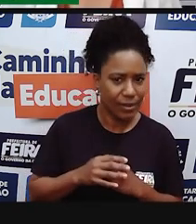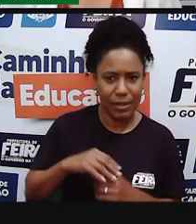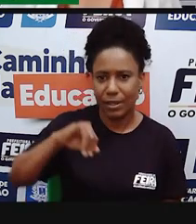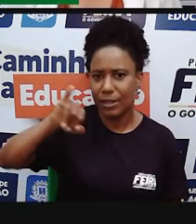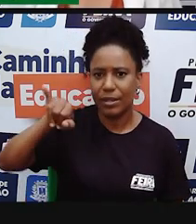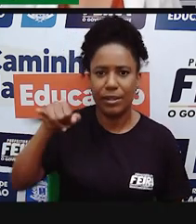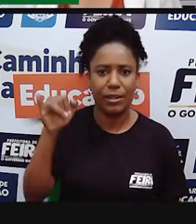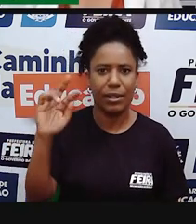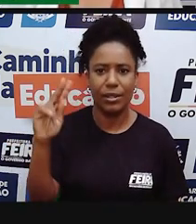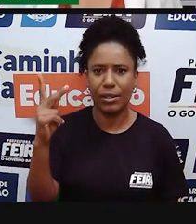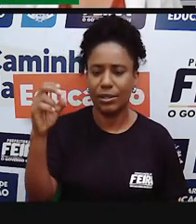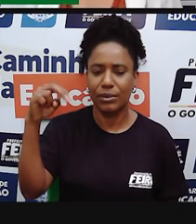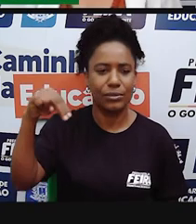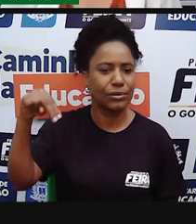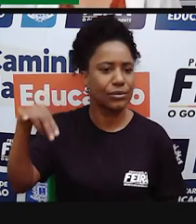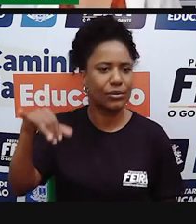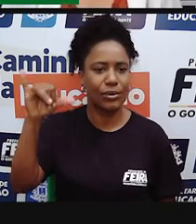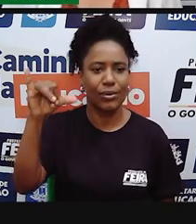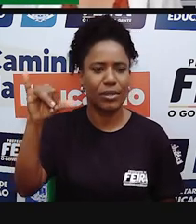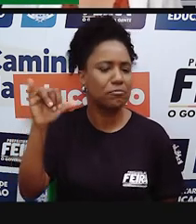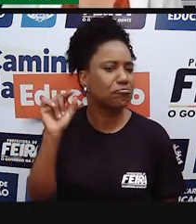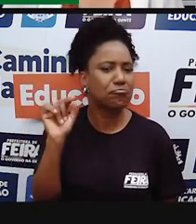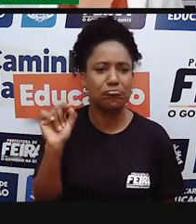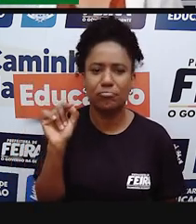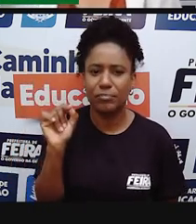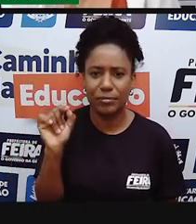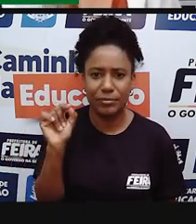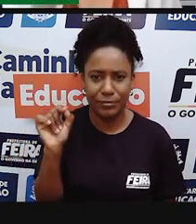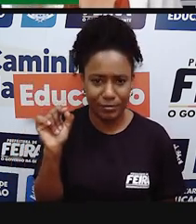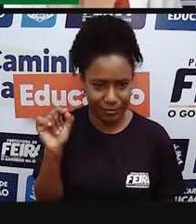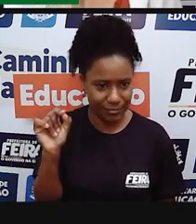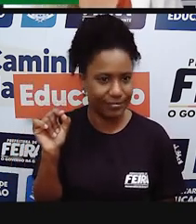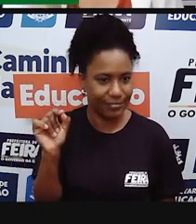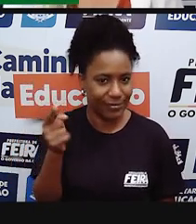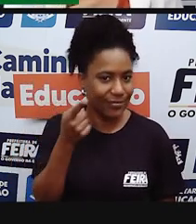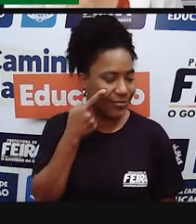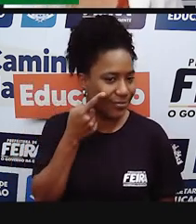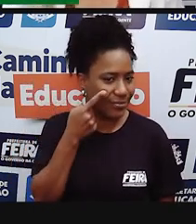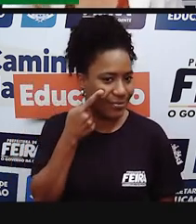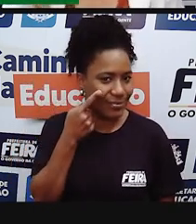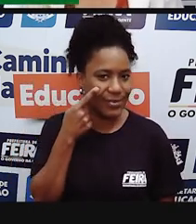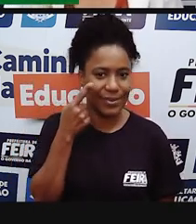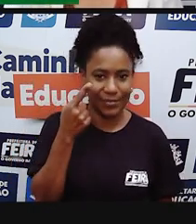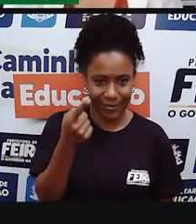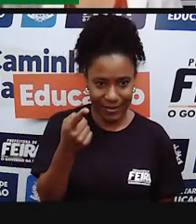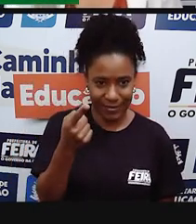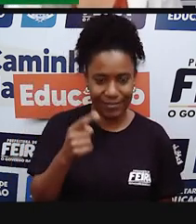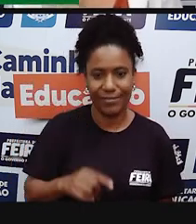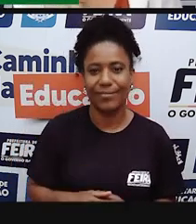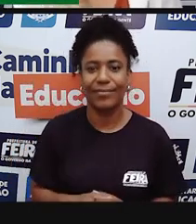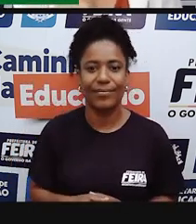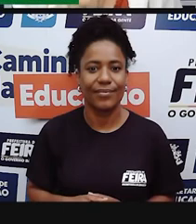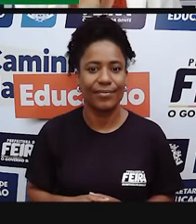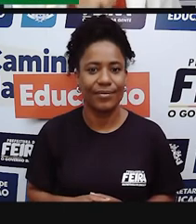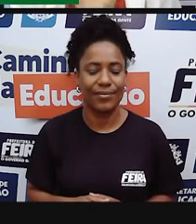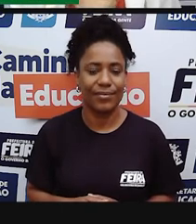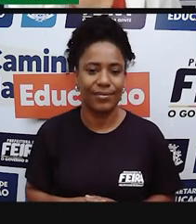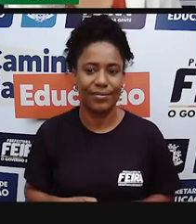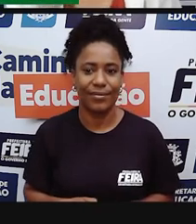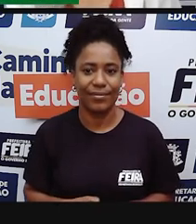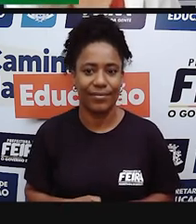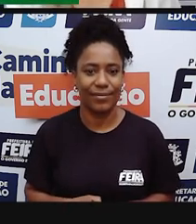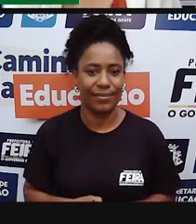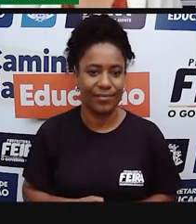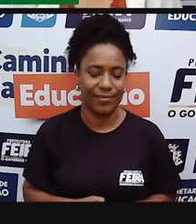Johnny e vamos conferir no texto localizem Jerônimo texto I have a